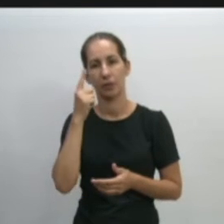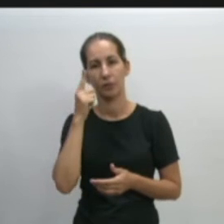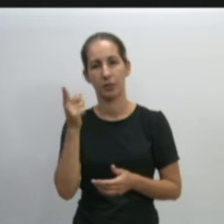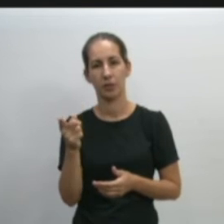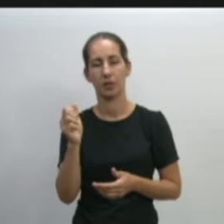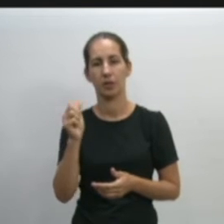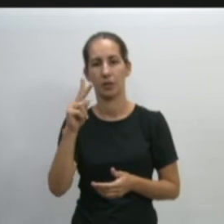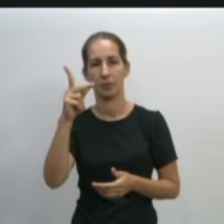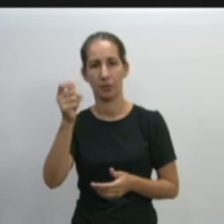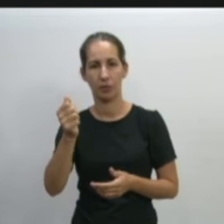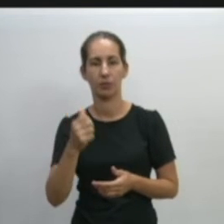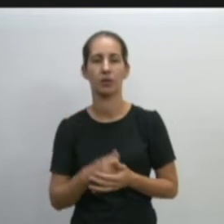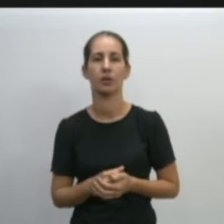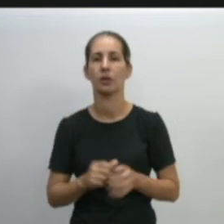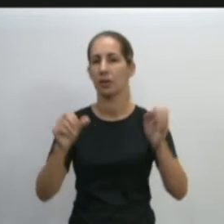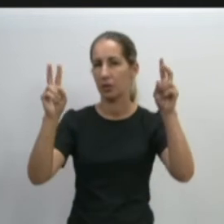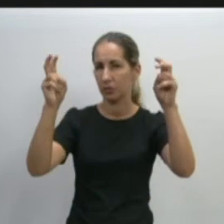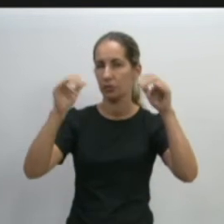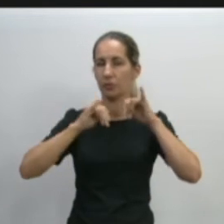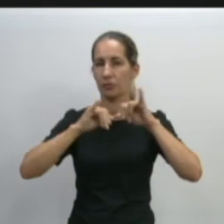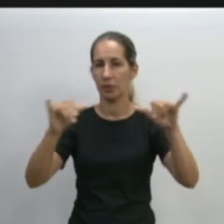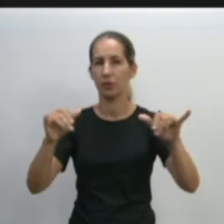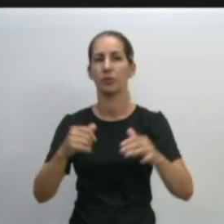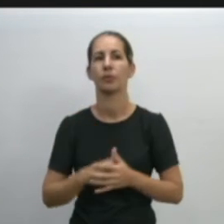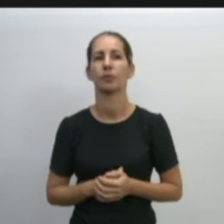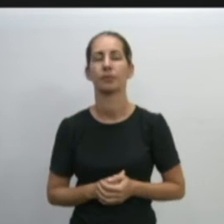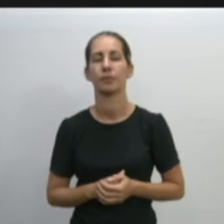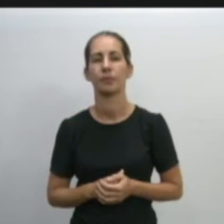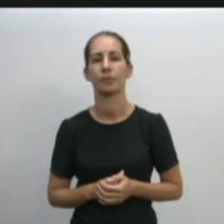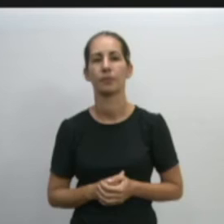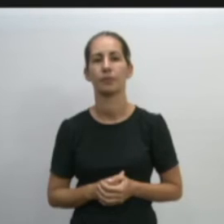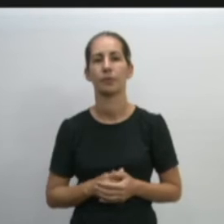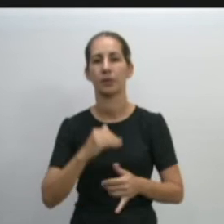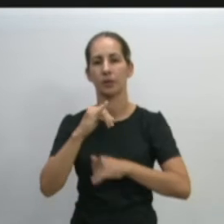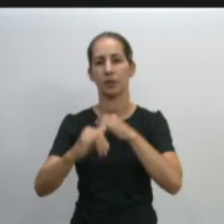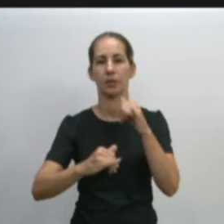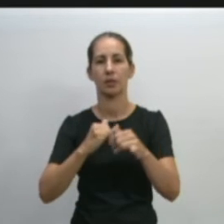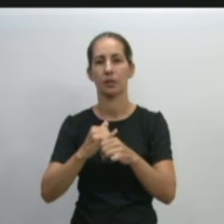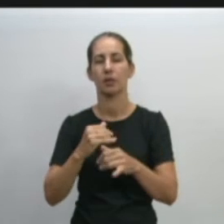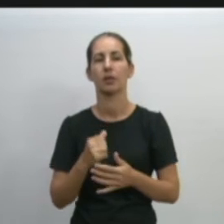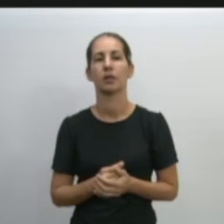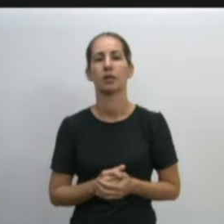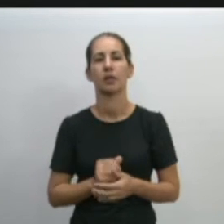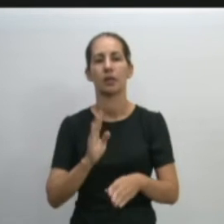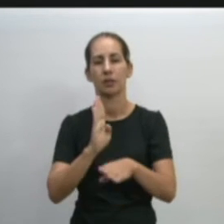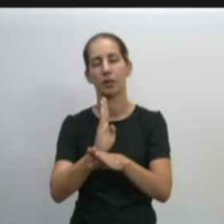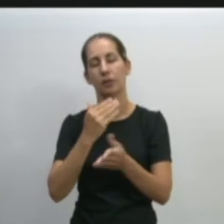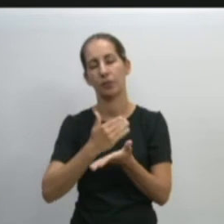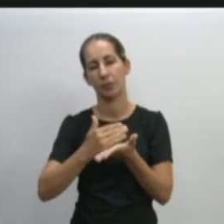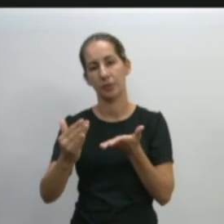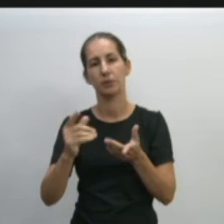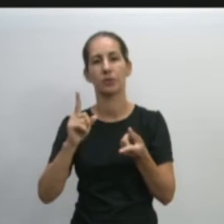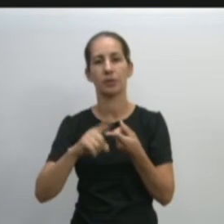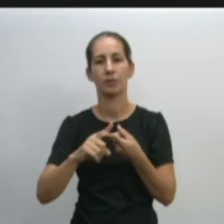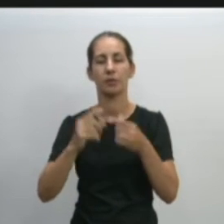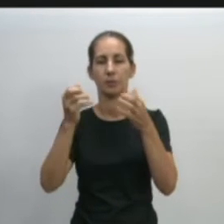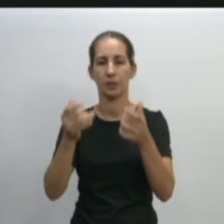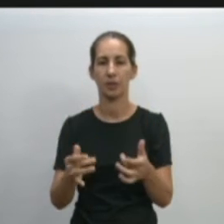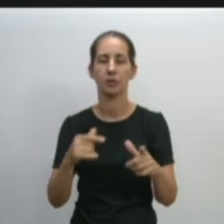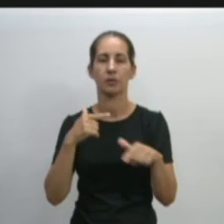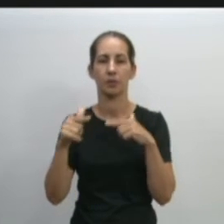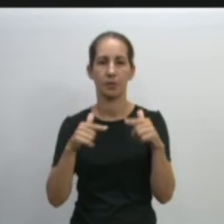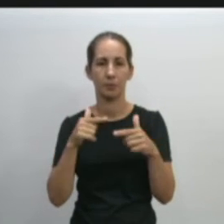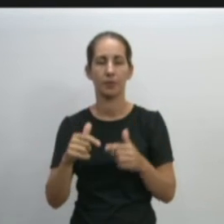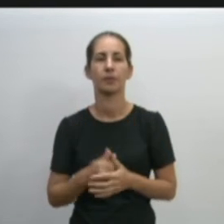Ana Paula, ela levantou esse assunto, eu já tinha postado nas minhas redes sociais no início da tarde, para também fazer essa prestação de